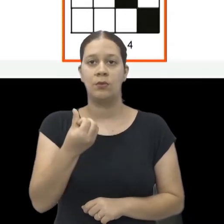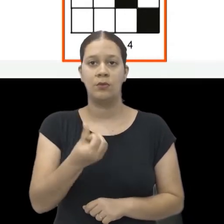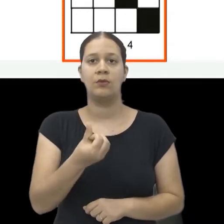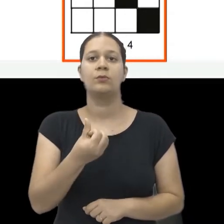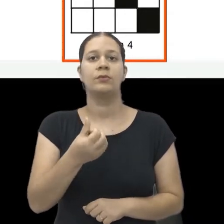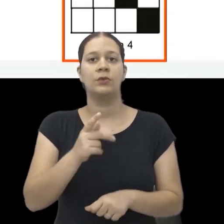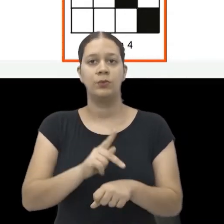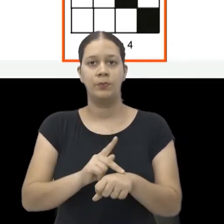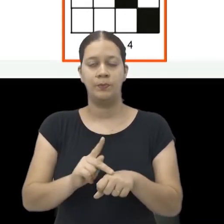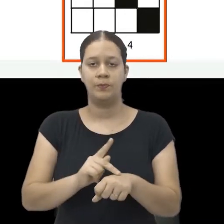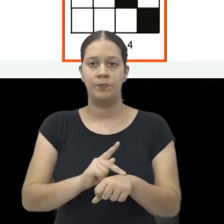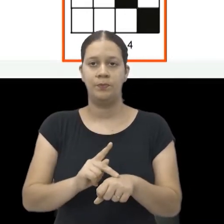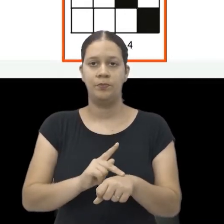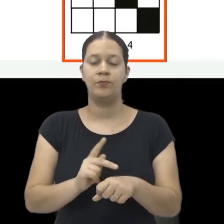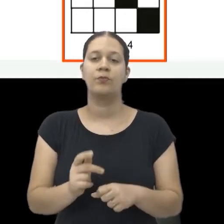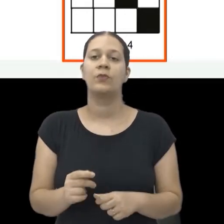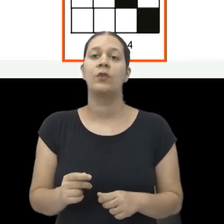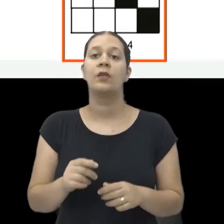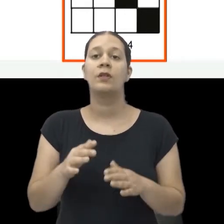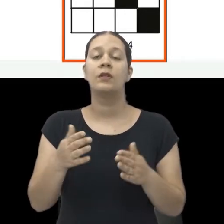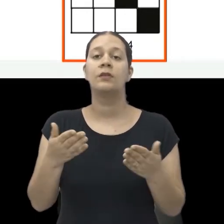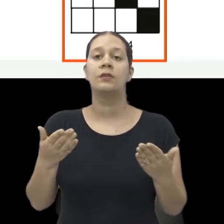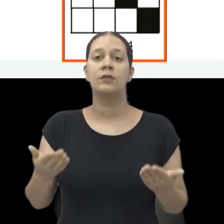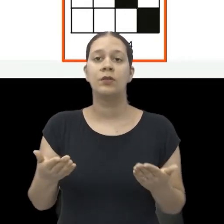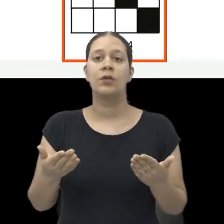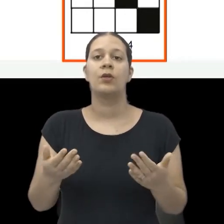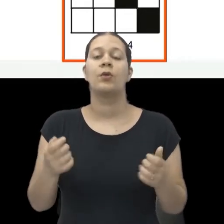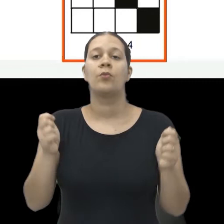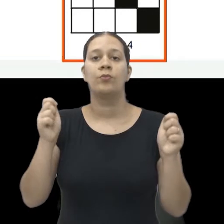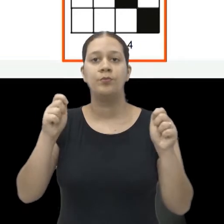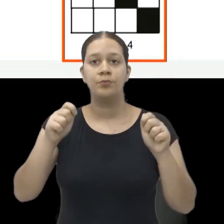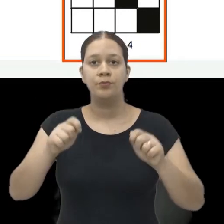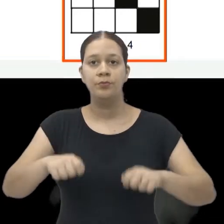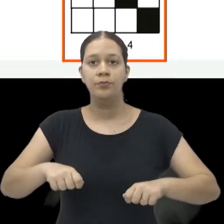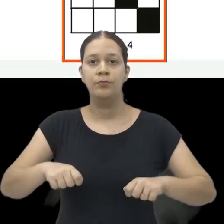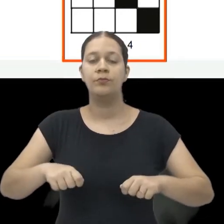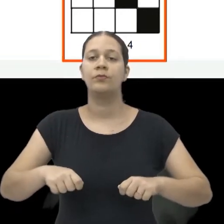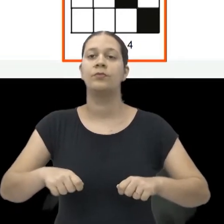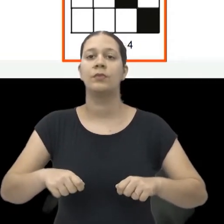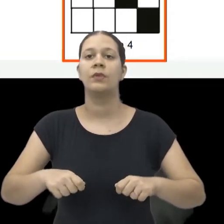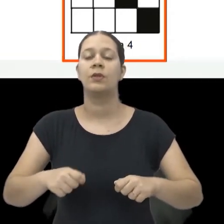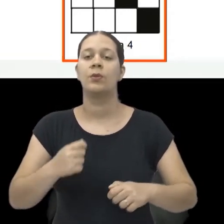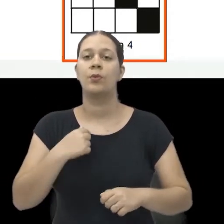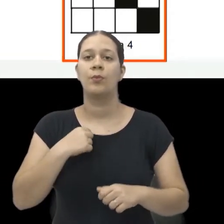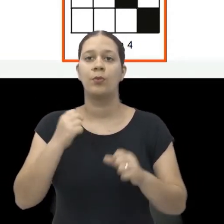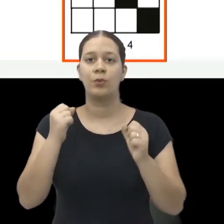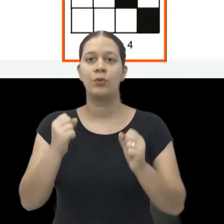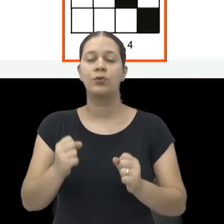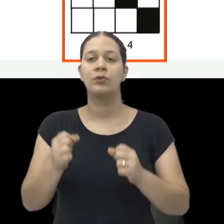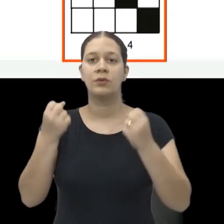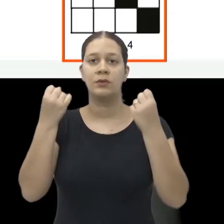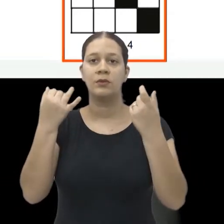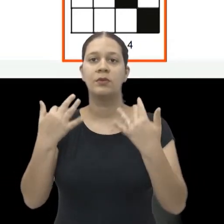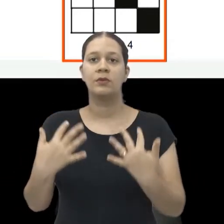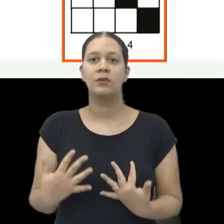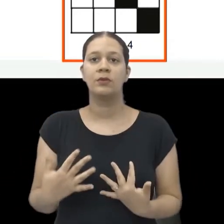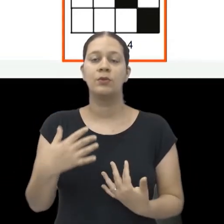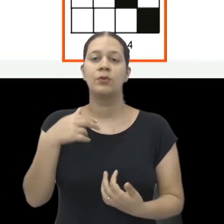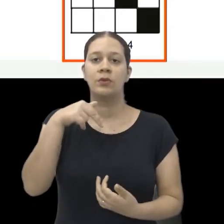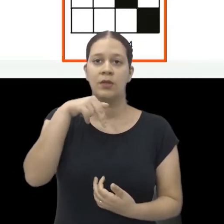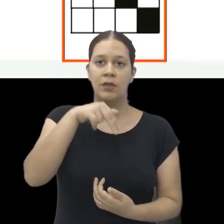vou ter 6 quadrados pretos. Então, eu posso dizer que na enésima figura, eu